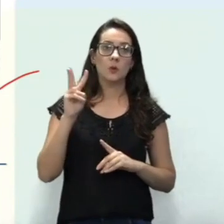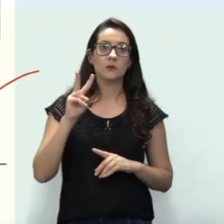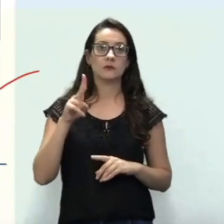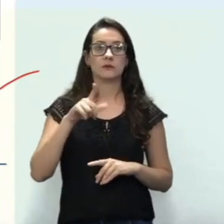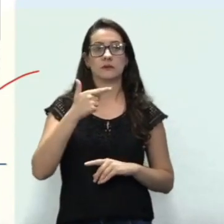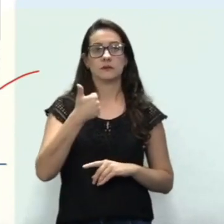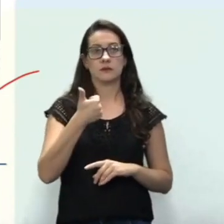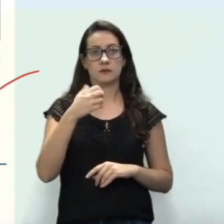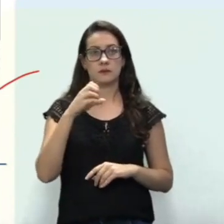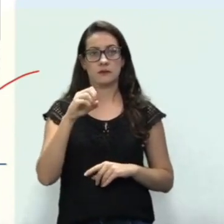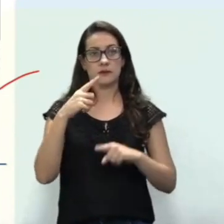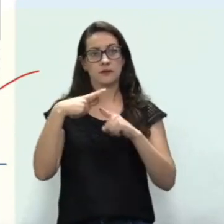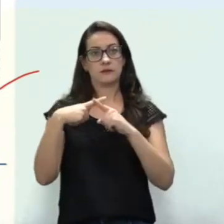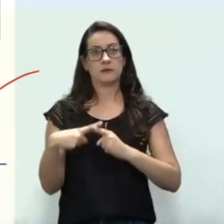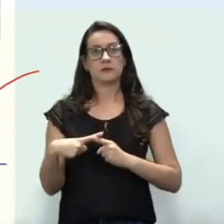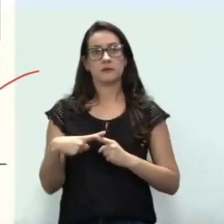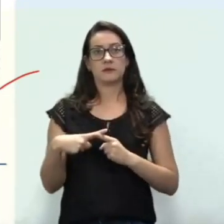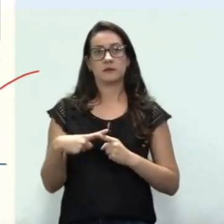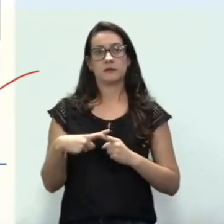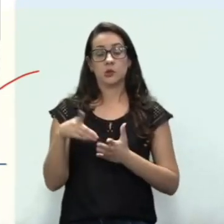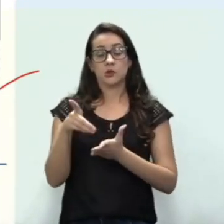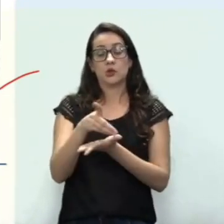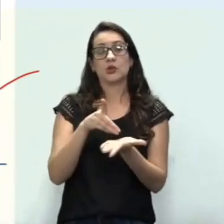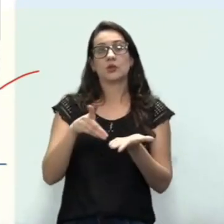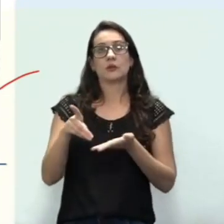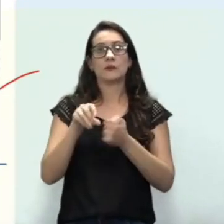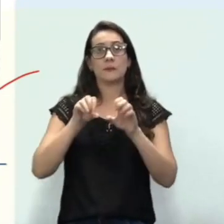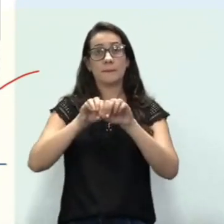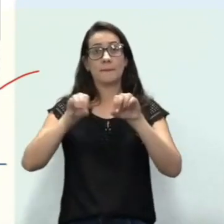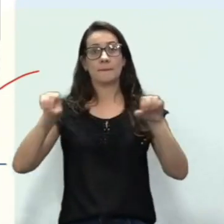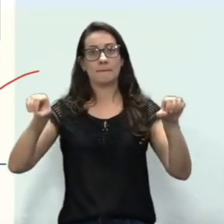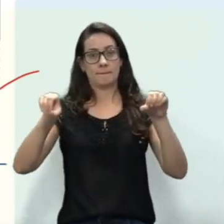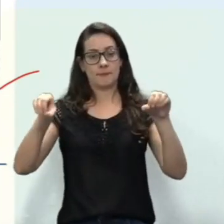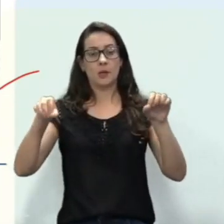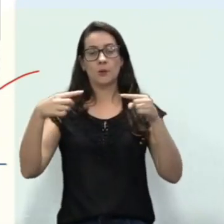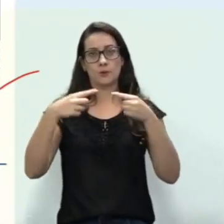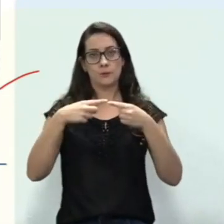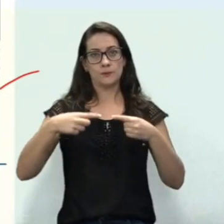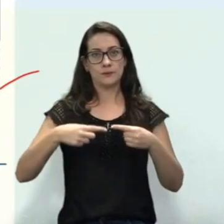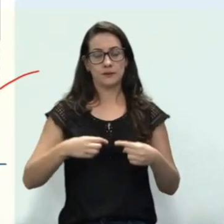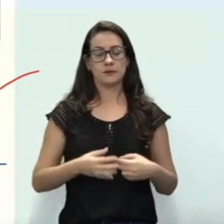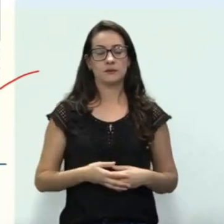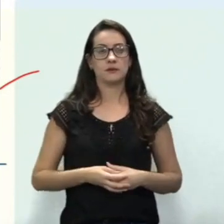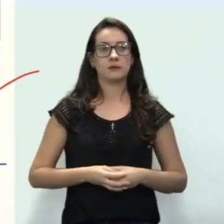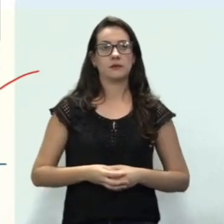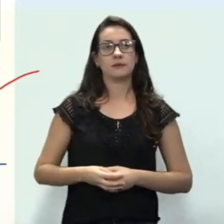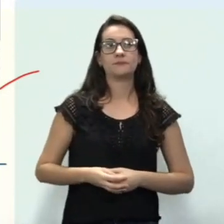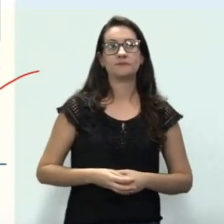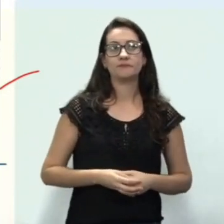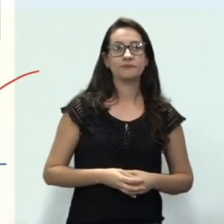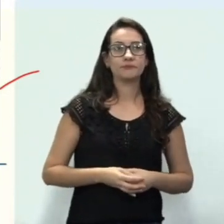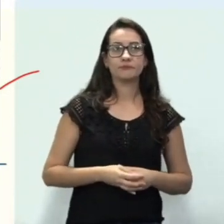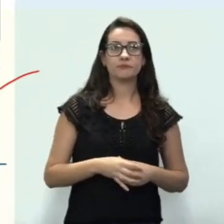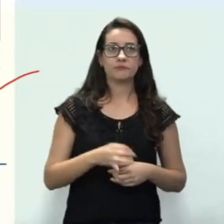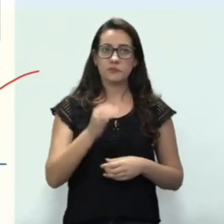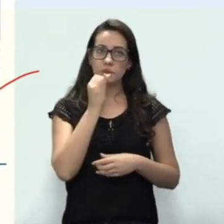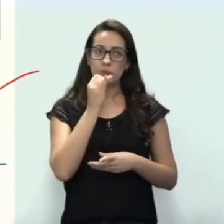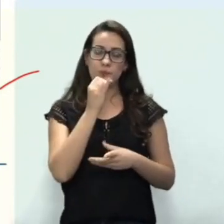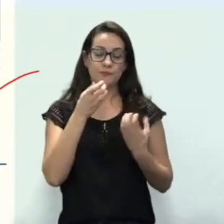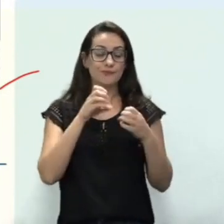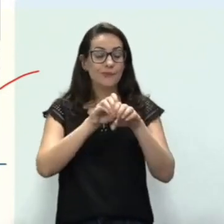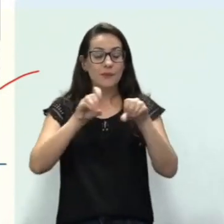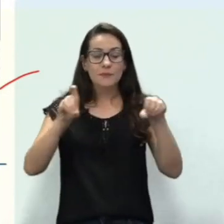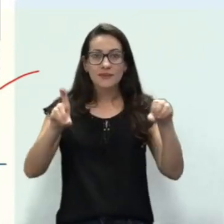de 10 vezes o diâmetro da barra que a gente está utilizando. Então, vamos supor que a gente esteja utilizando uma